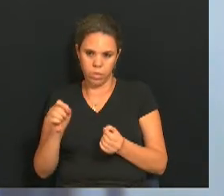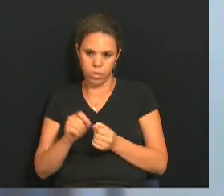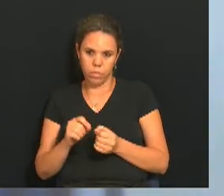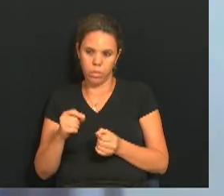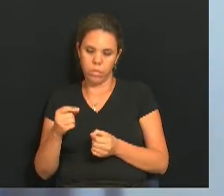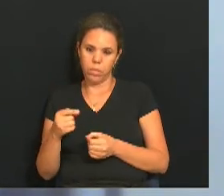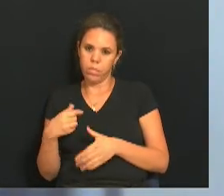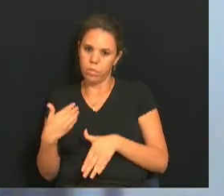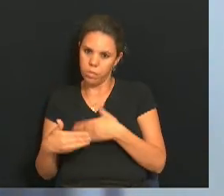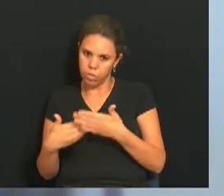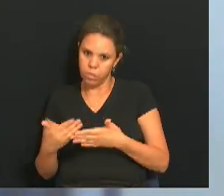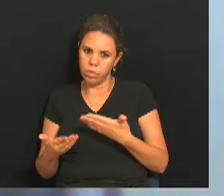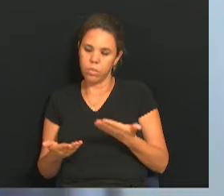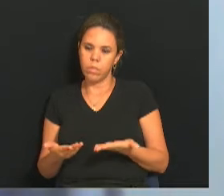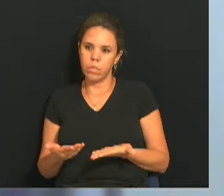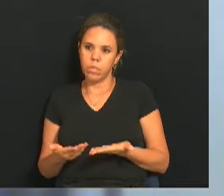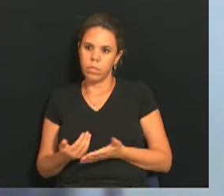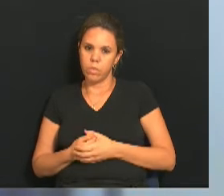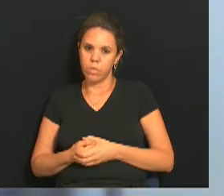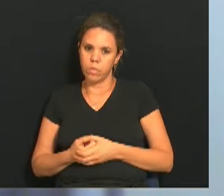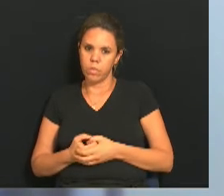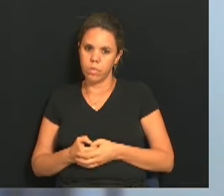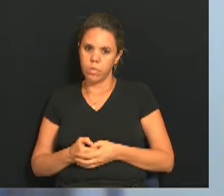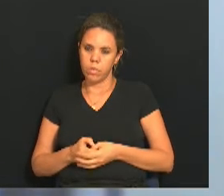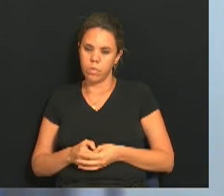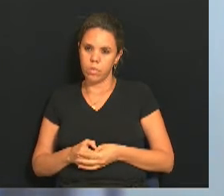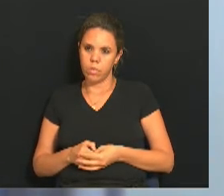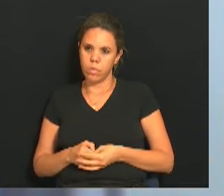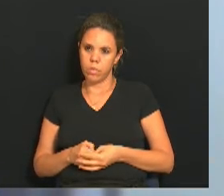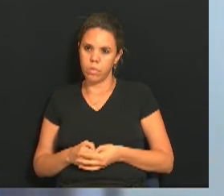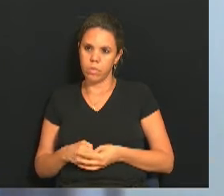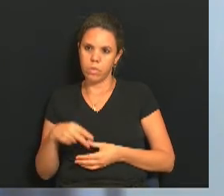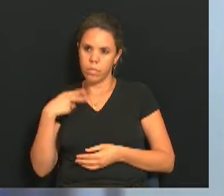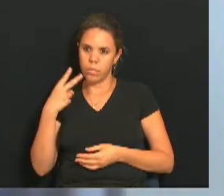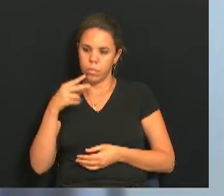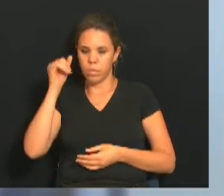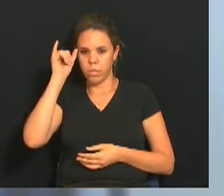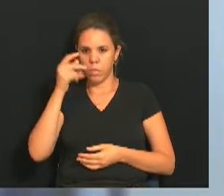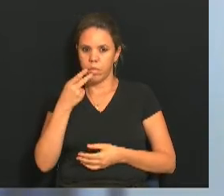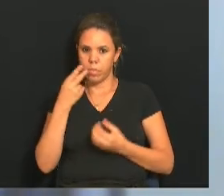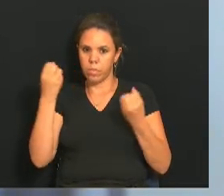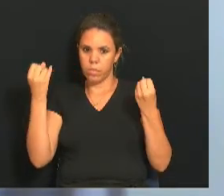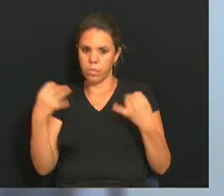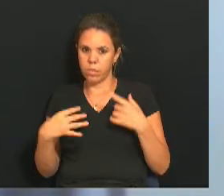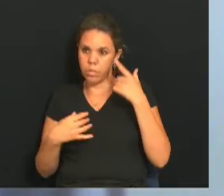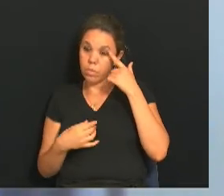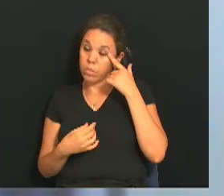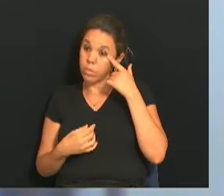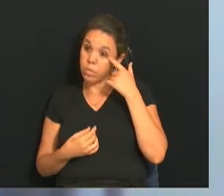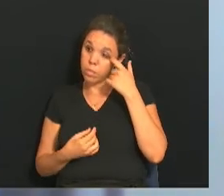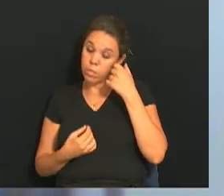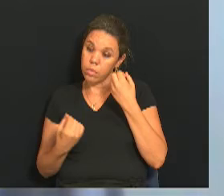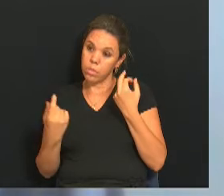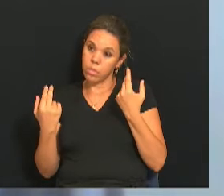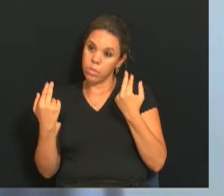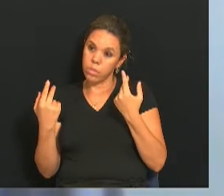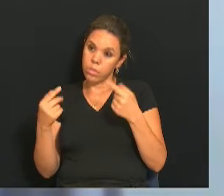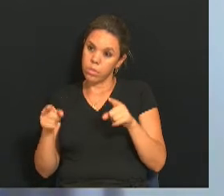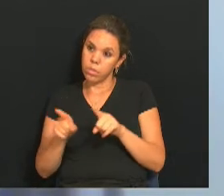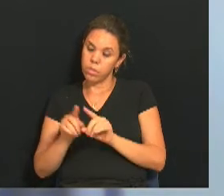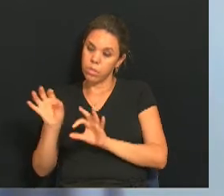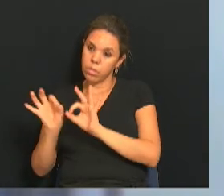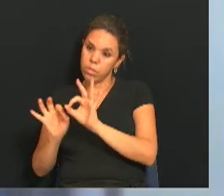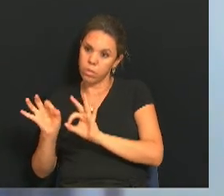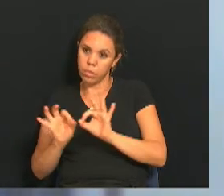foi executado, um pouco que o vereador Paulo Búfalo discorreu, e assim como também a elaboração